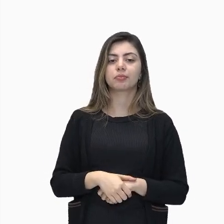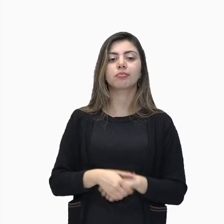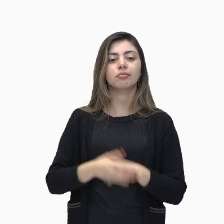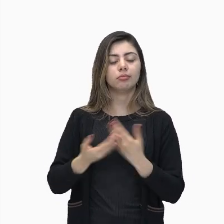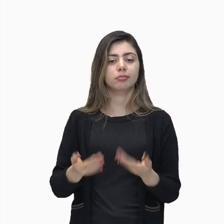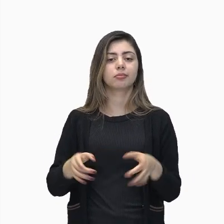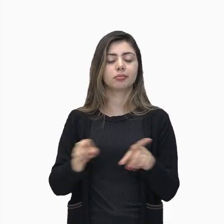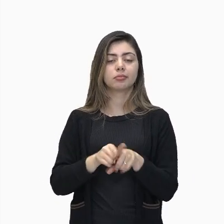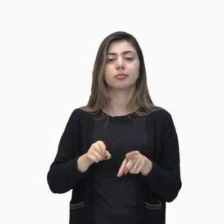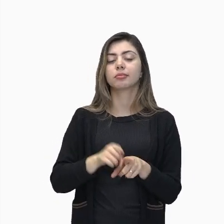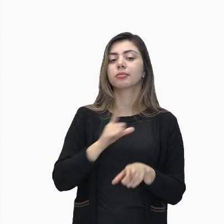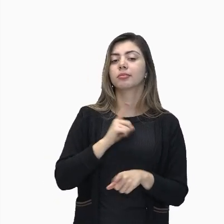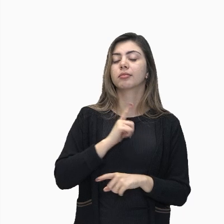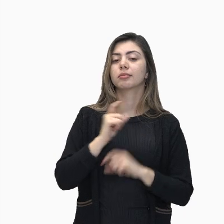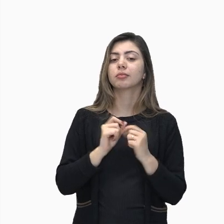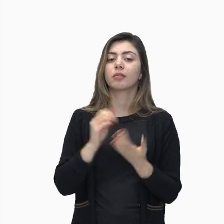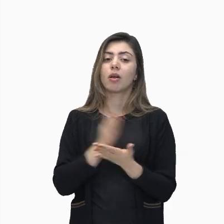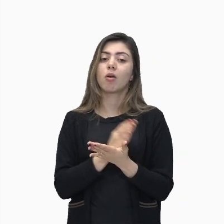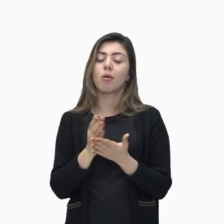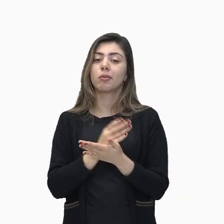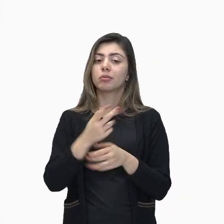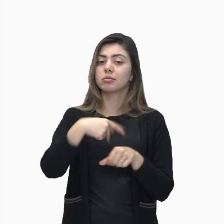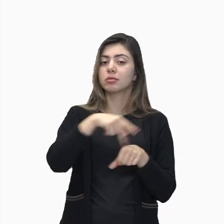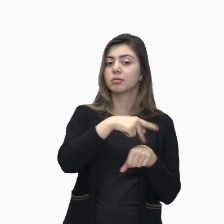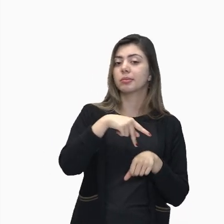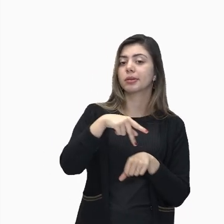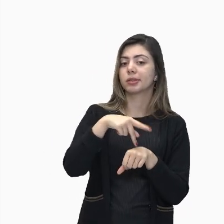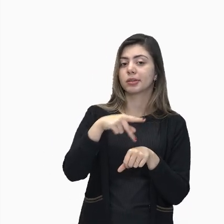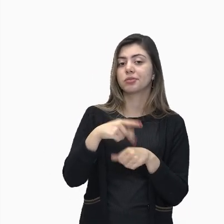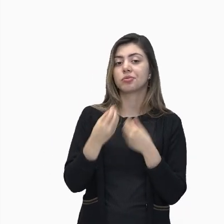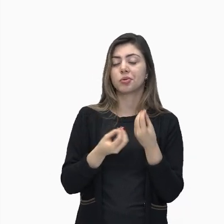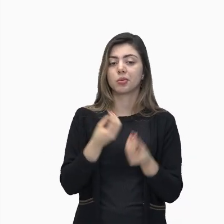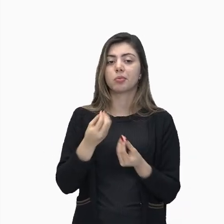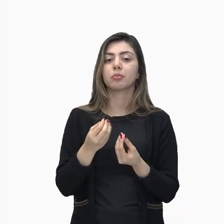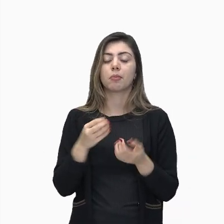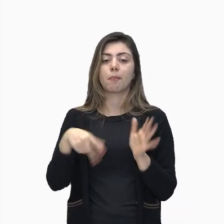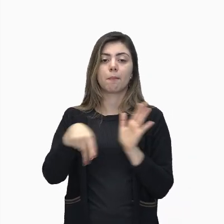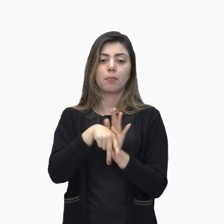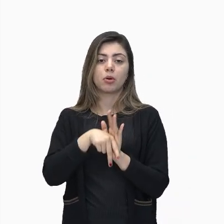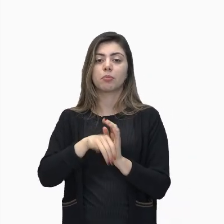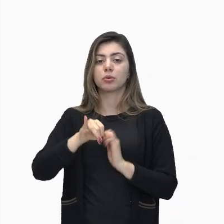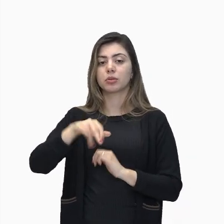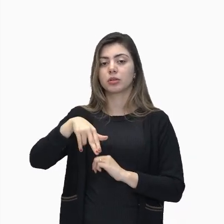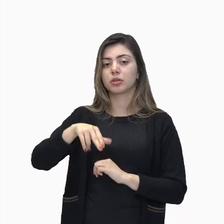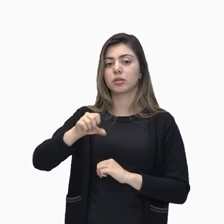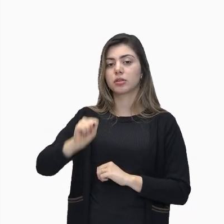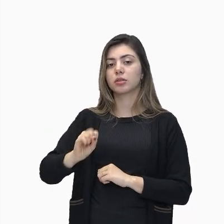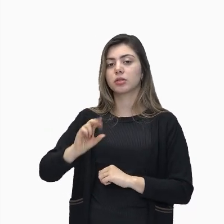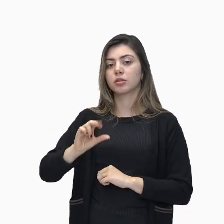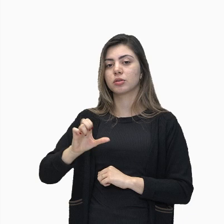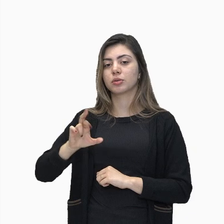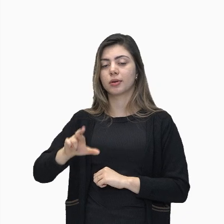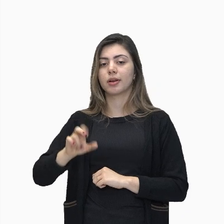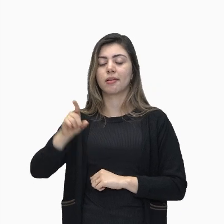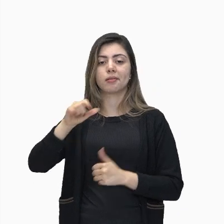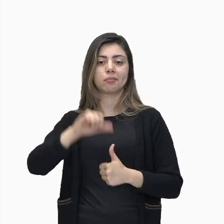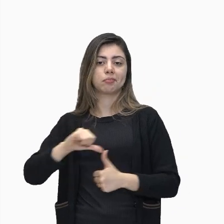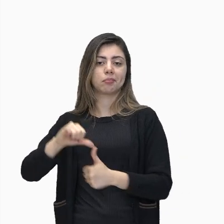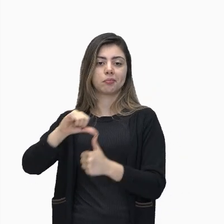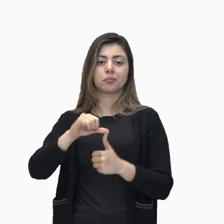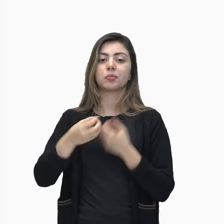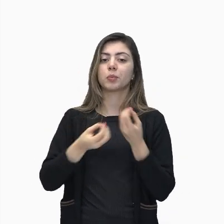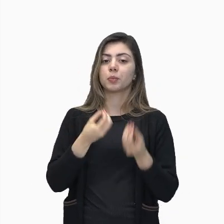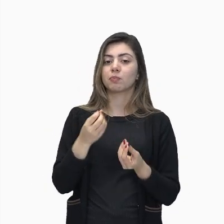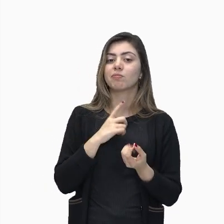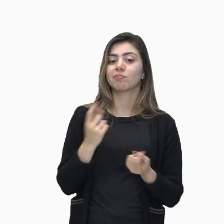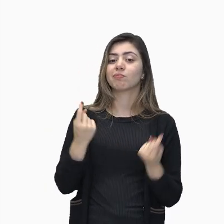Existem ainda alguns países insulares da região, lá da América Central, que